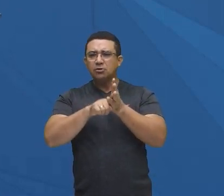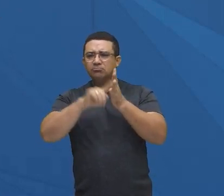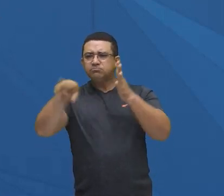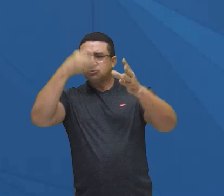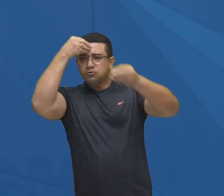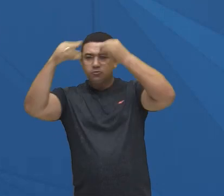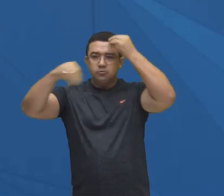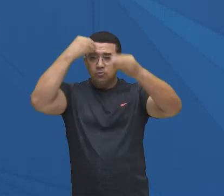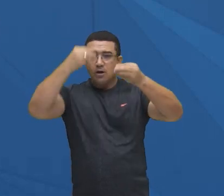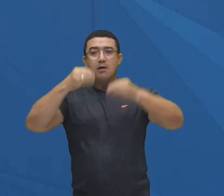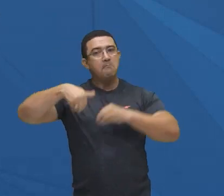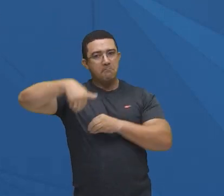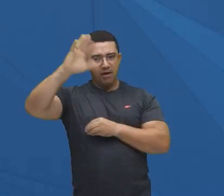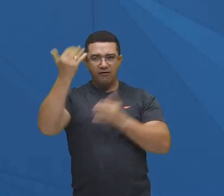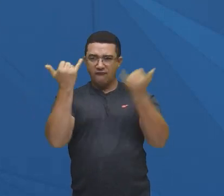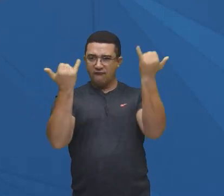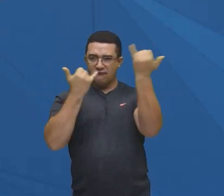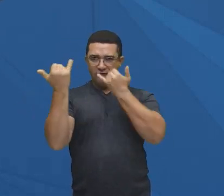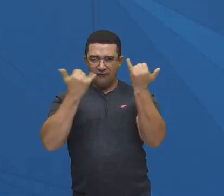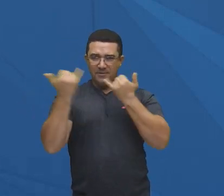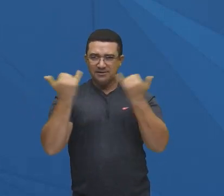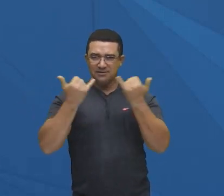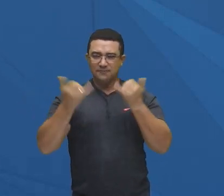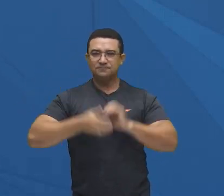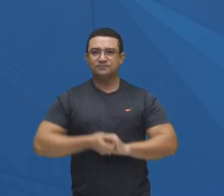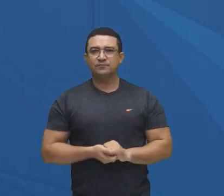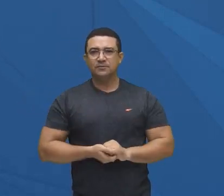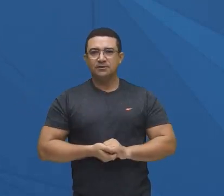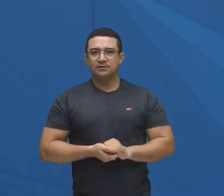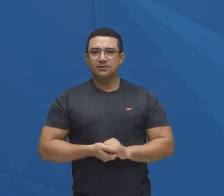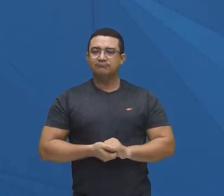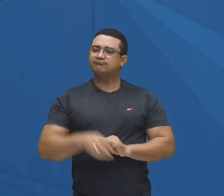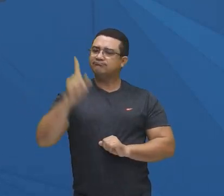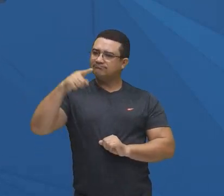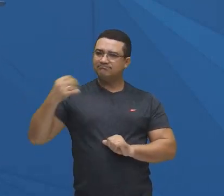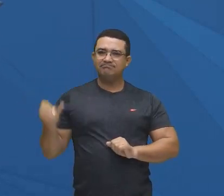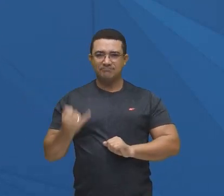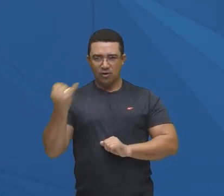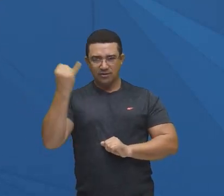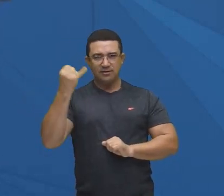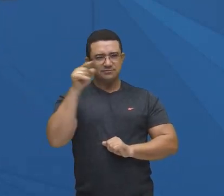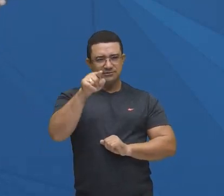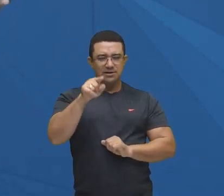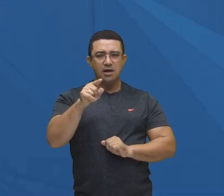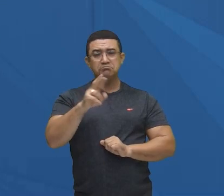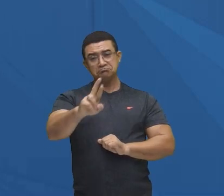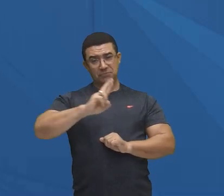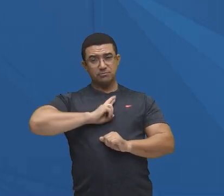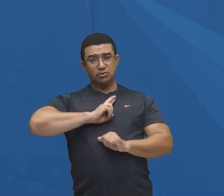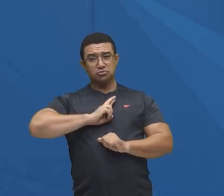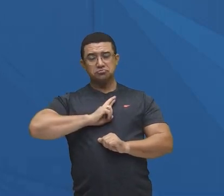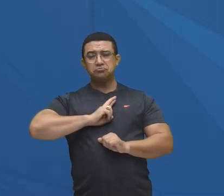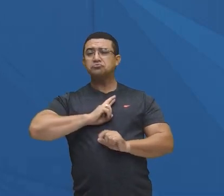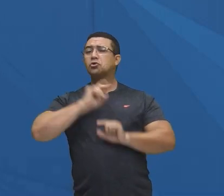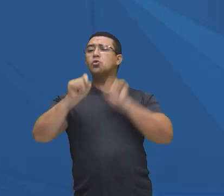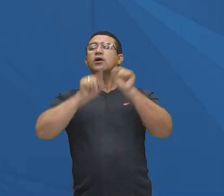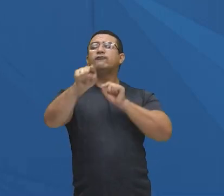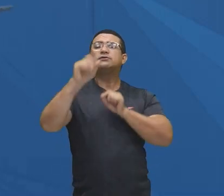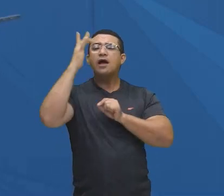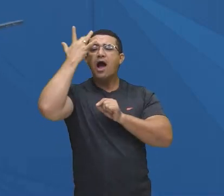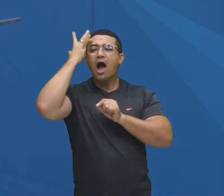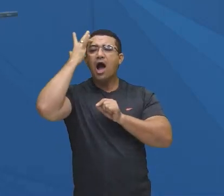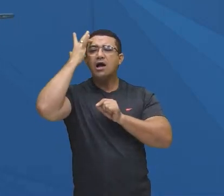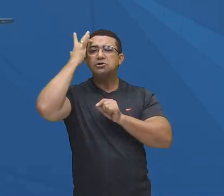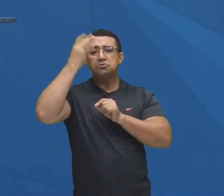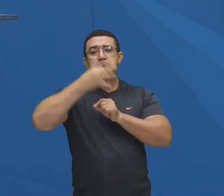as nossas inquietações, né? Então, é importante, responde para mim o que você acha do mundo virtual